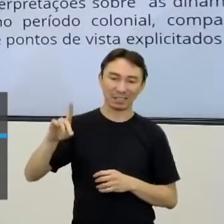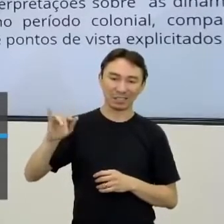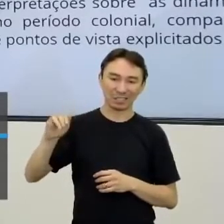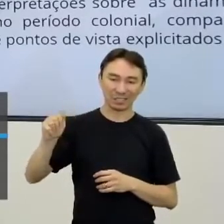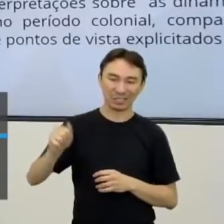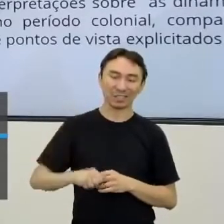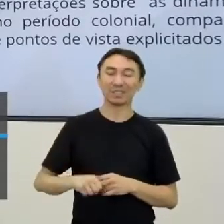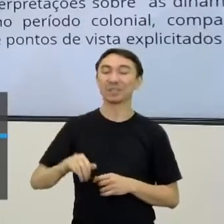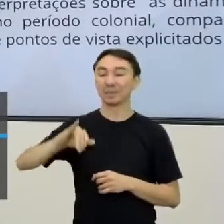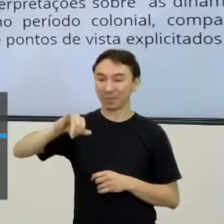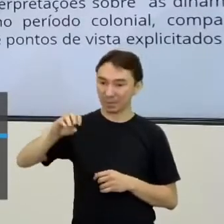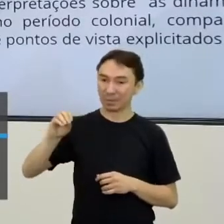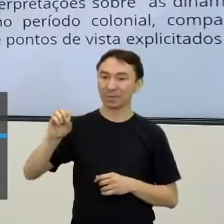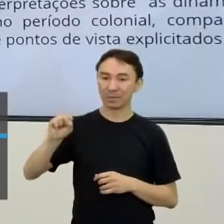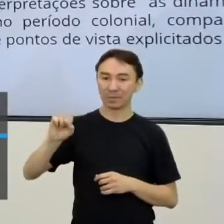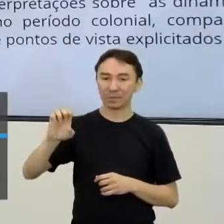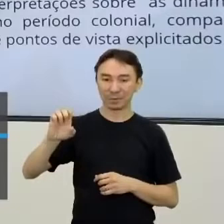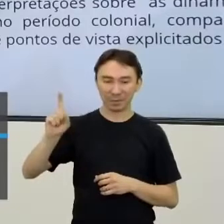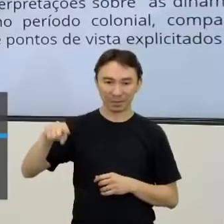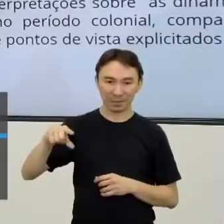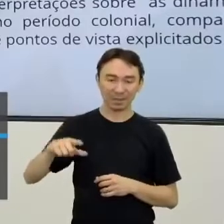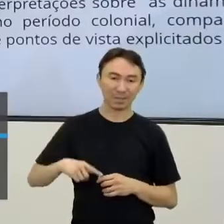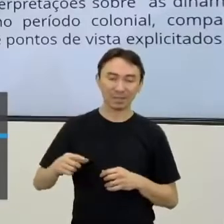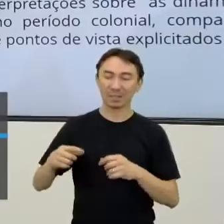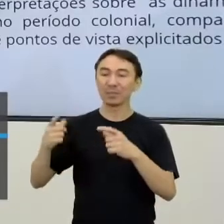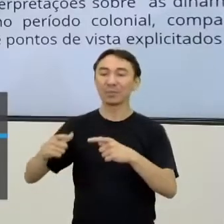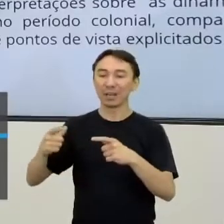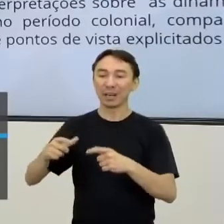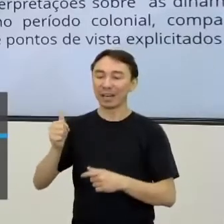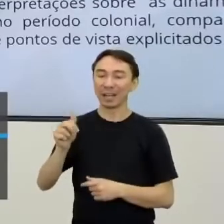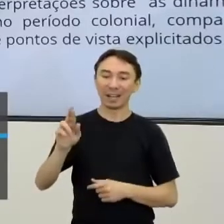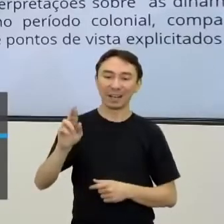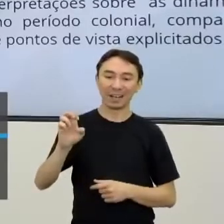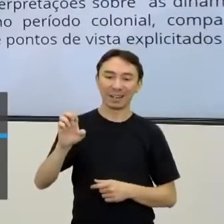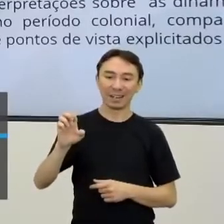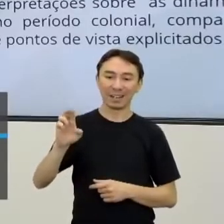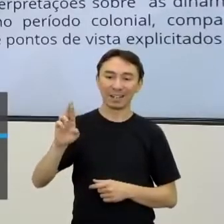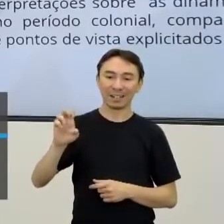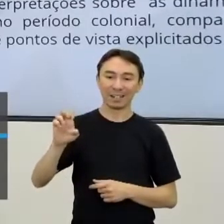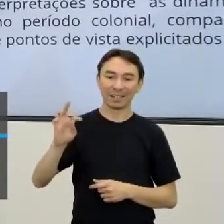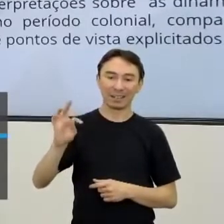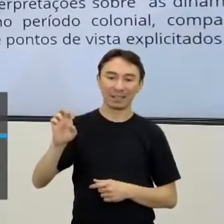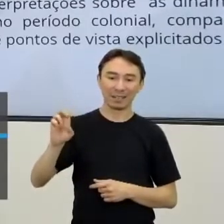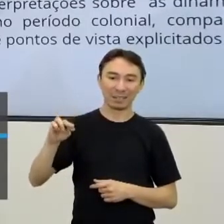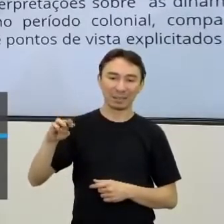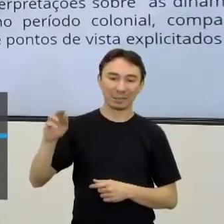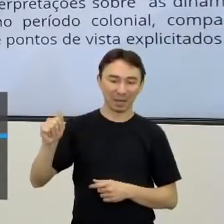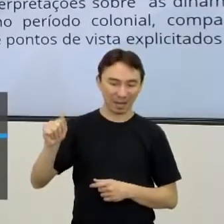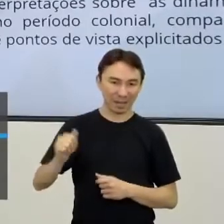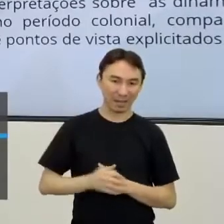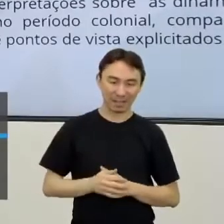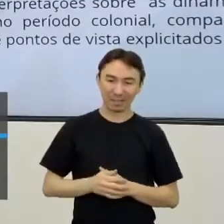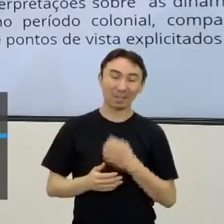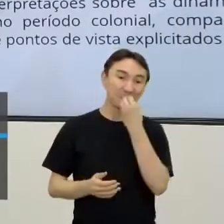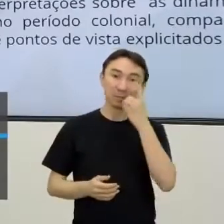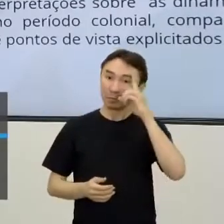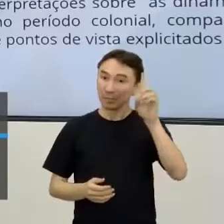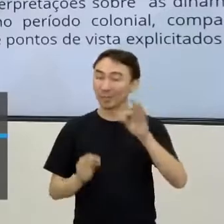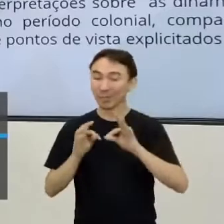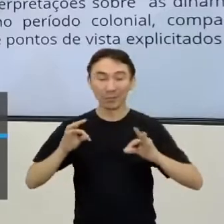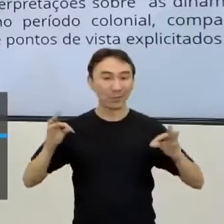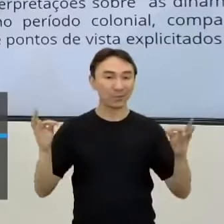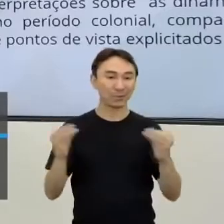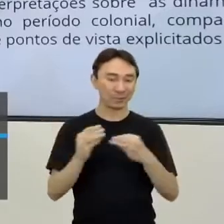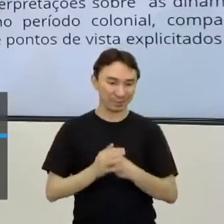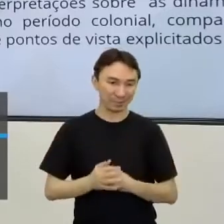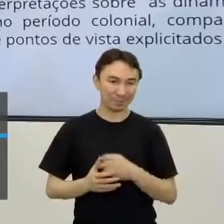pro José Luiz de Araretema, Pindamonhangaba. Bom dia a todos. Olha só,